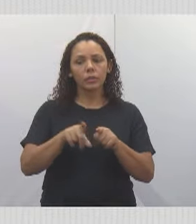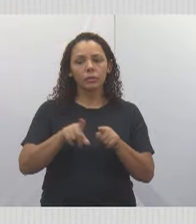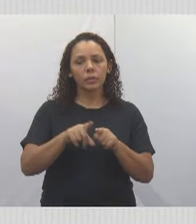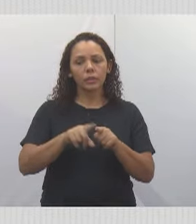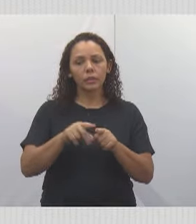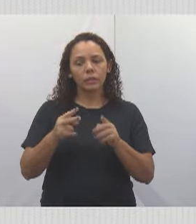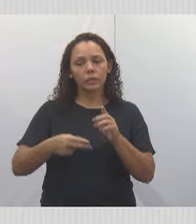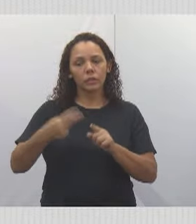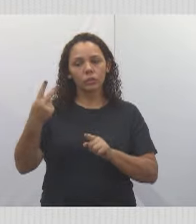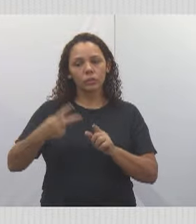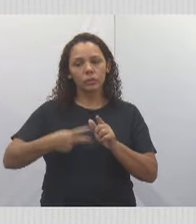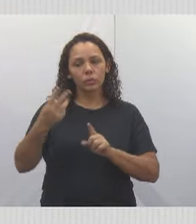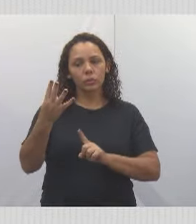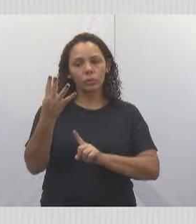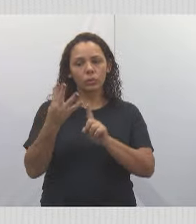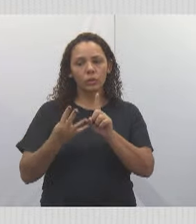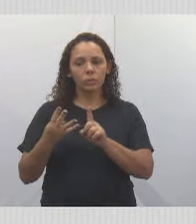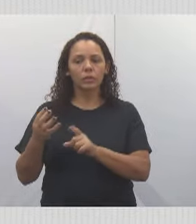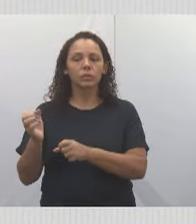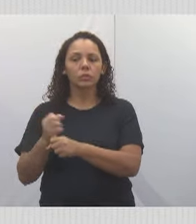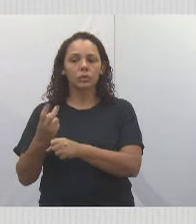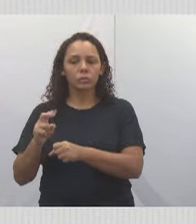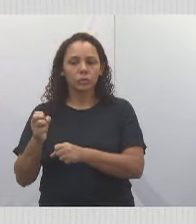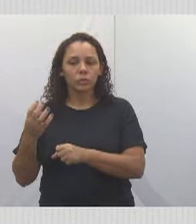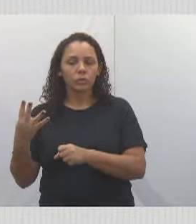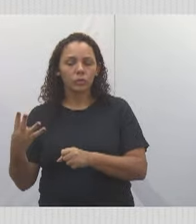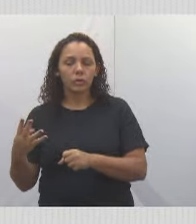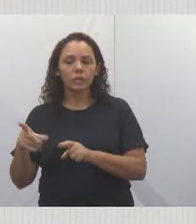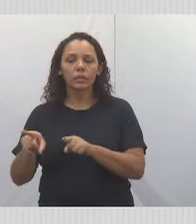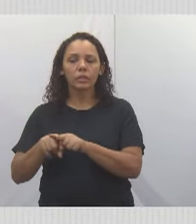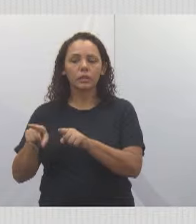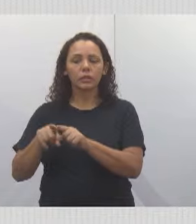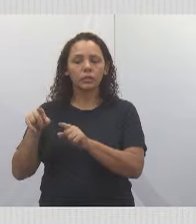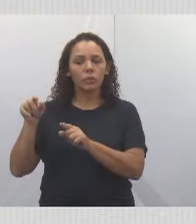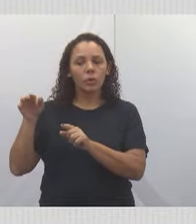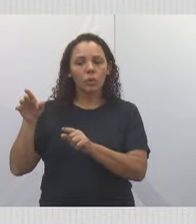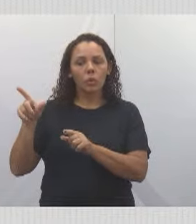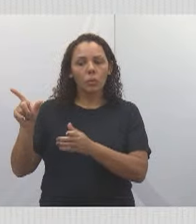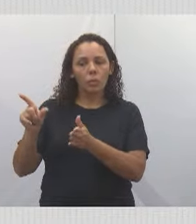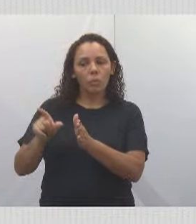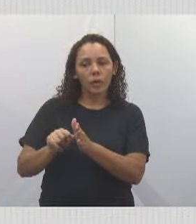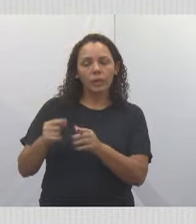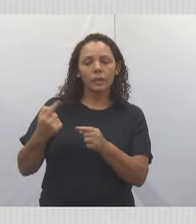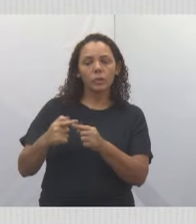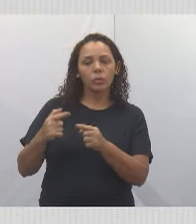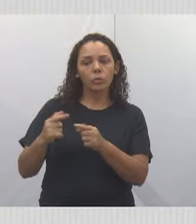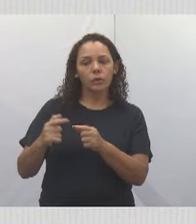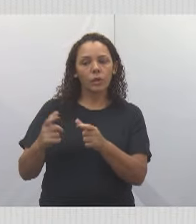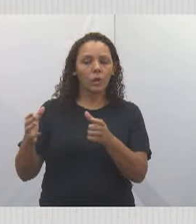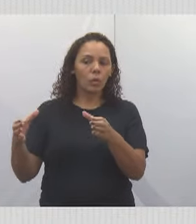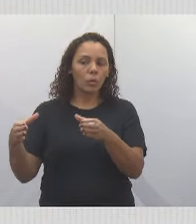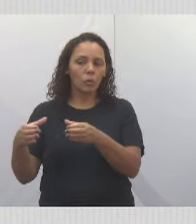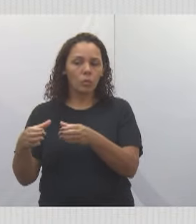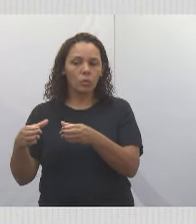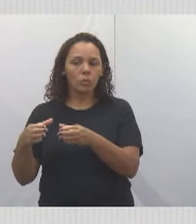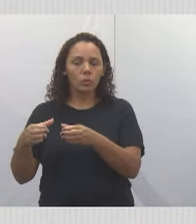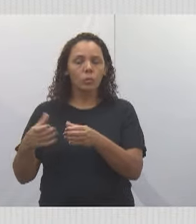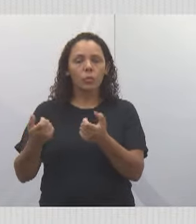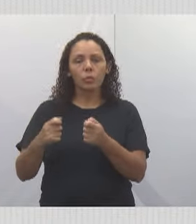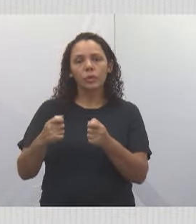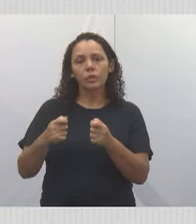quadrimestre de 2024, para outros atendimentos, tivemos uma queda, porque também boa parte da equipe da vigilância sanitária foi